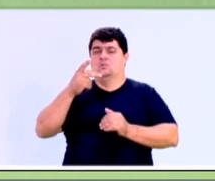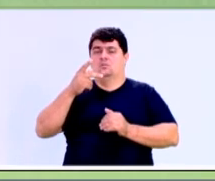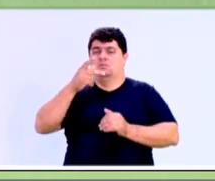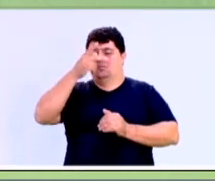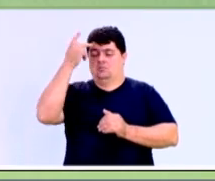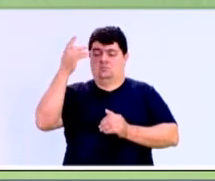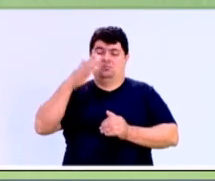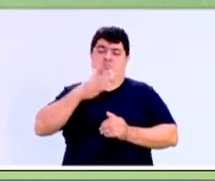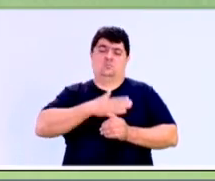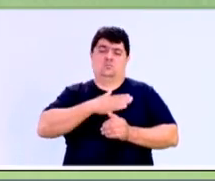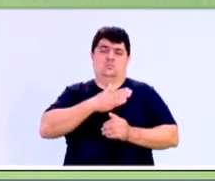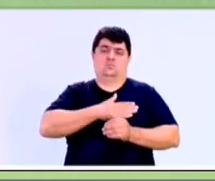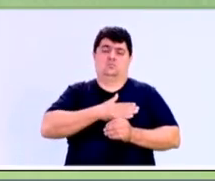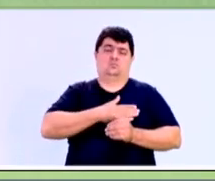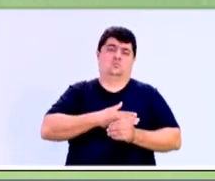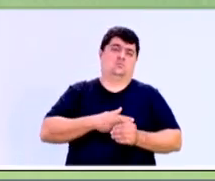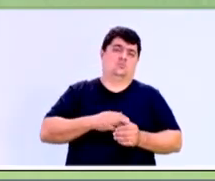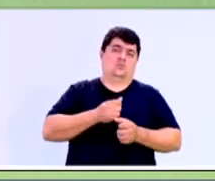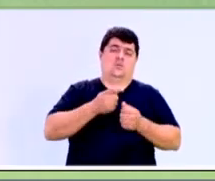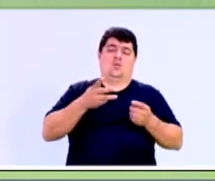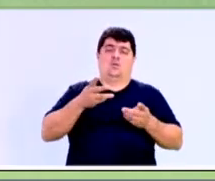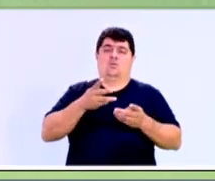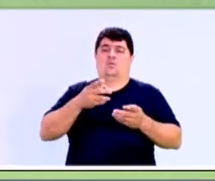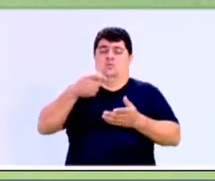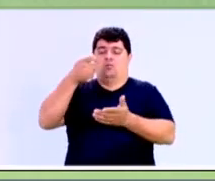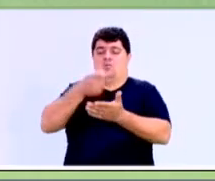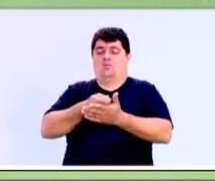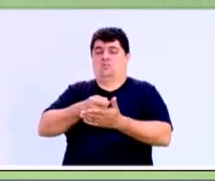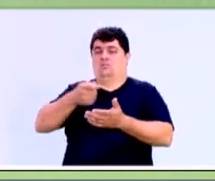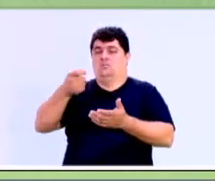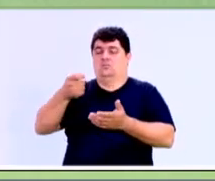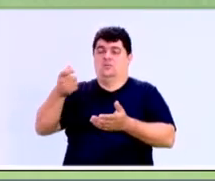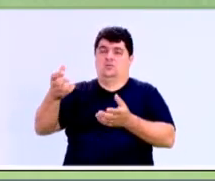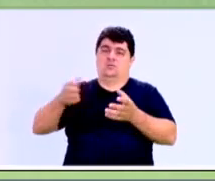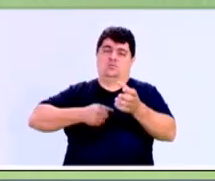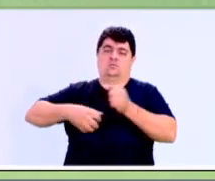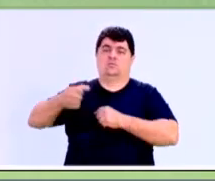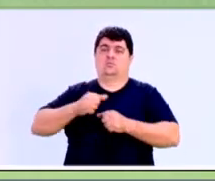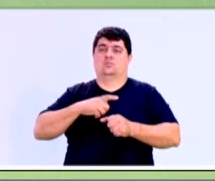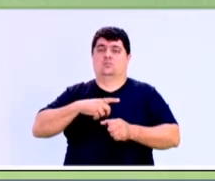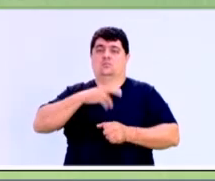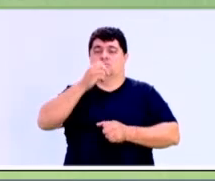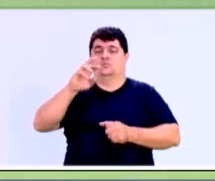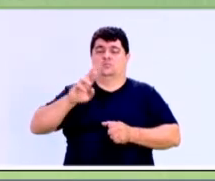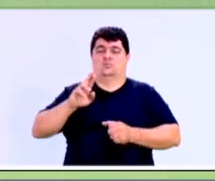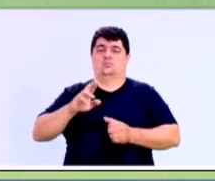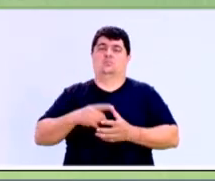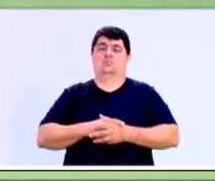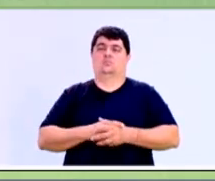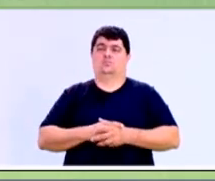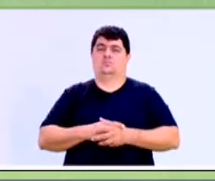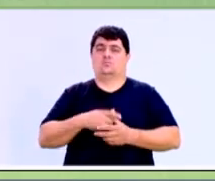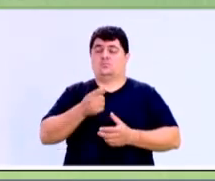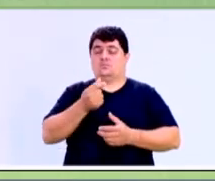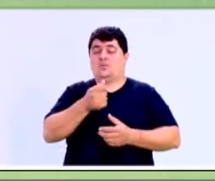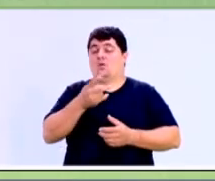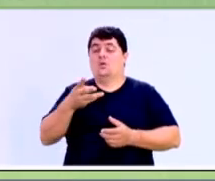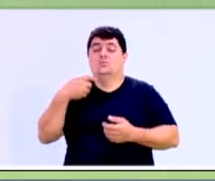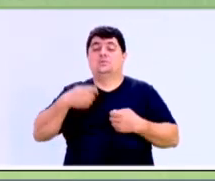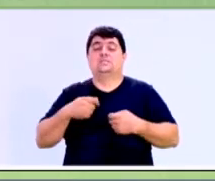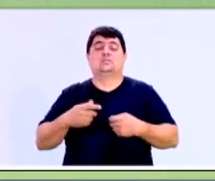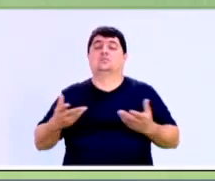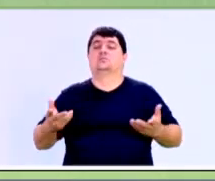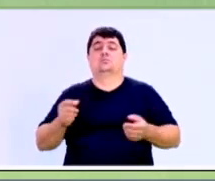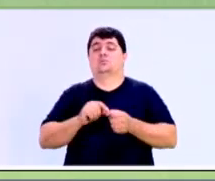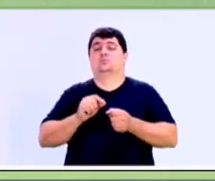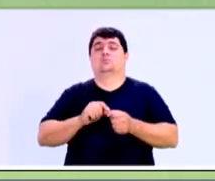pelos fornecedores, contas a receber, contas a pagar. Então, nesse caso aqui, deu 500, ok? Então, é quanto que eu preciso, a diferença entre